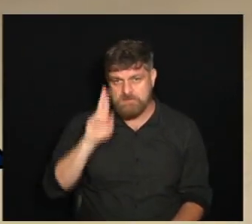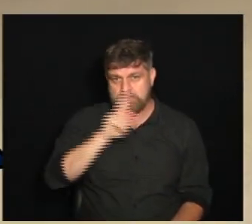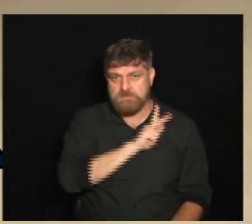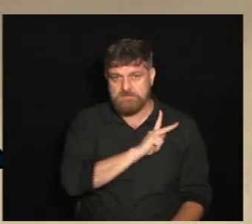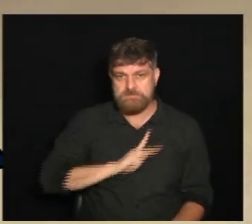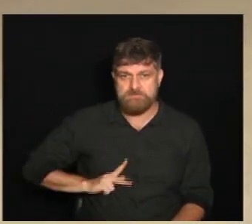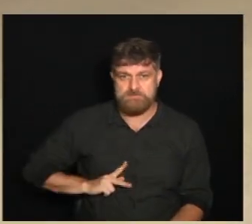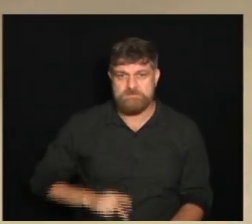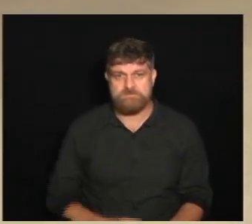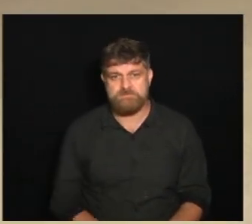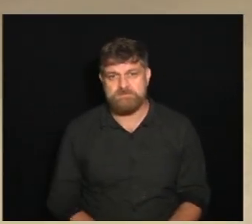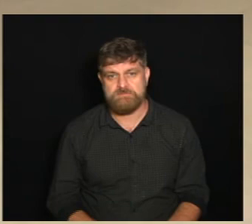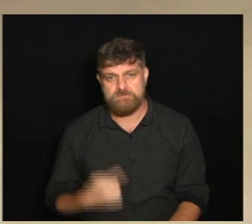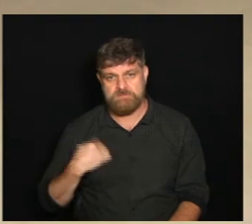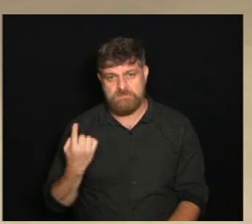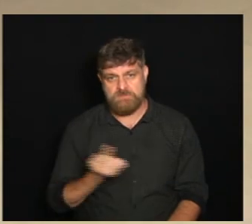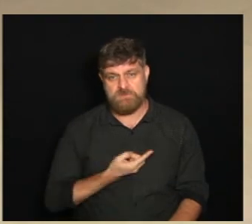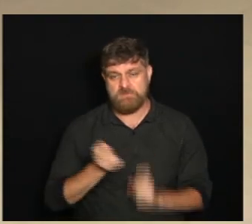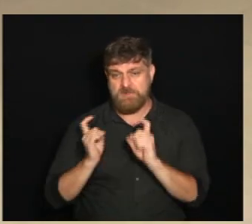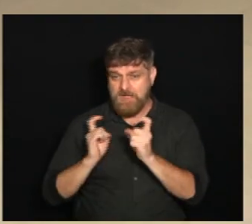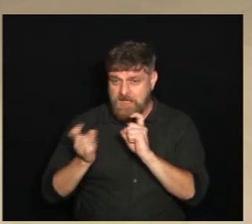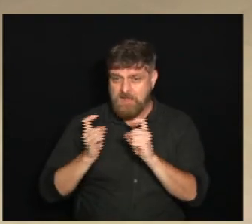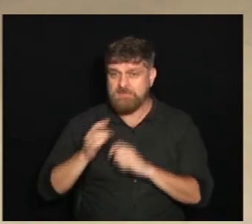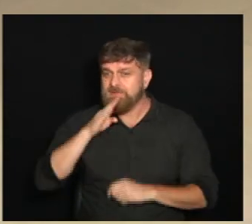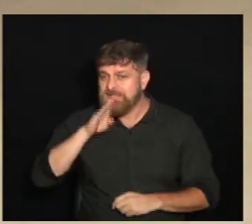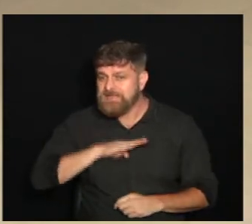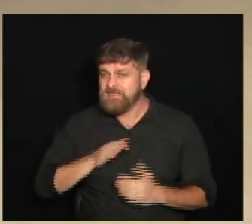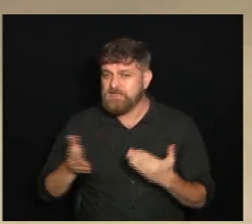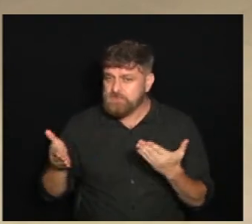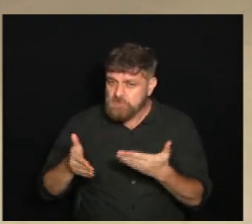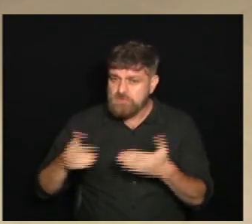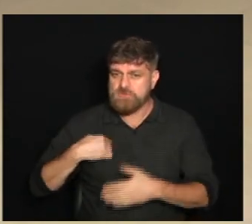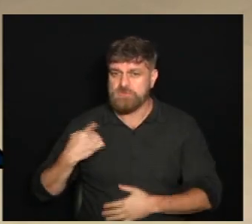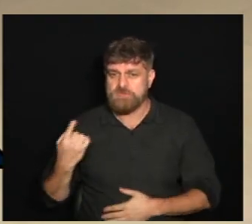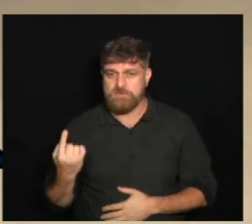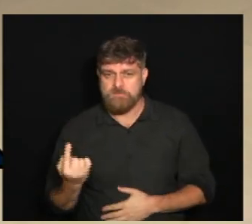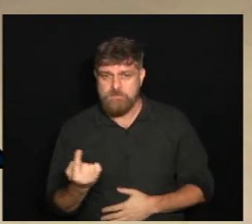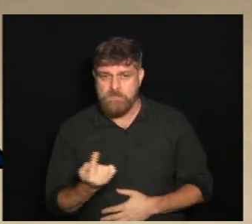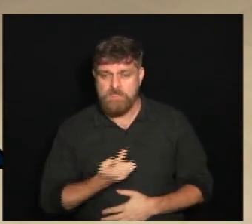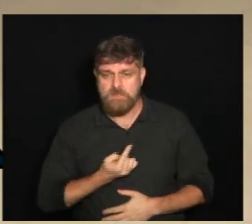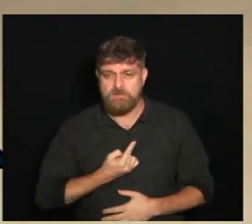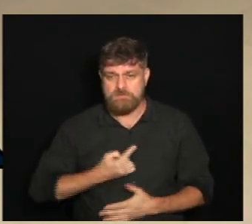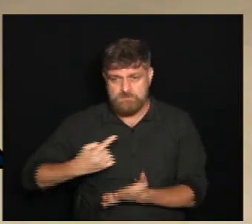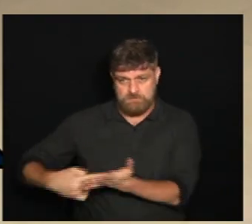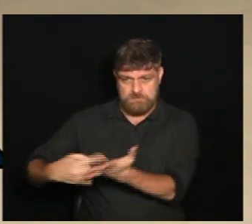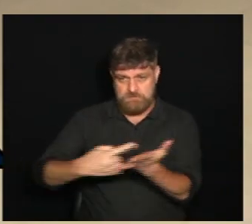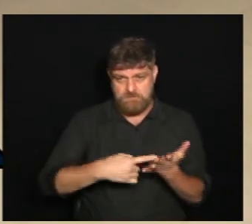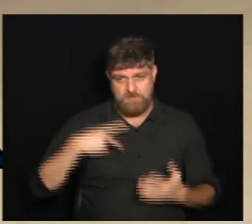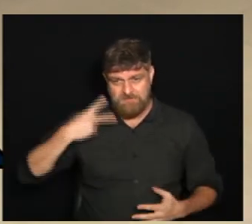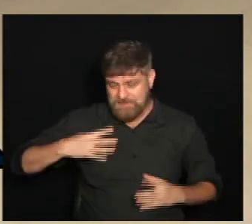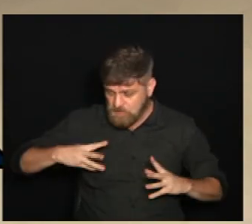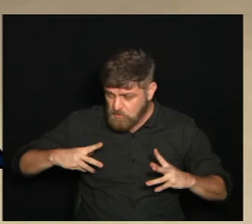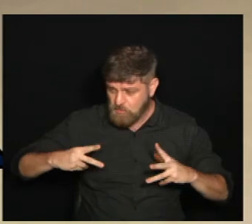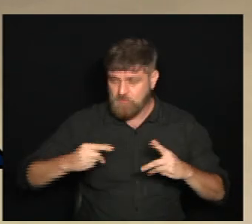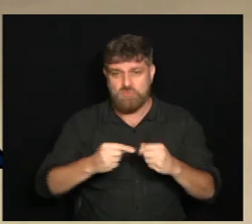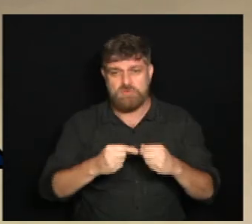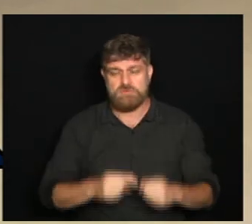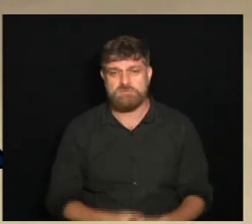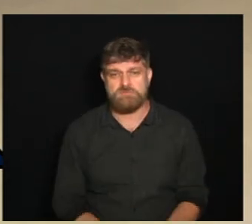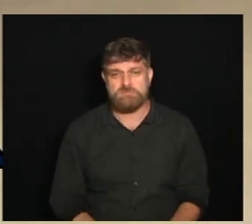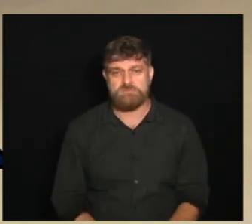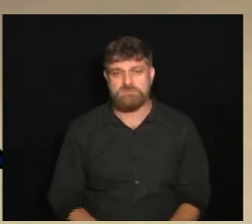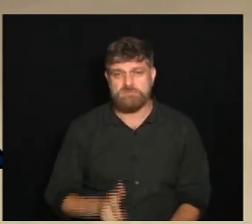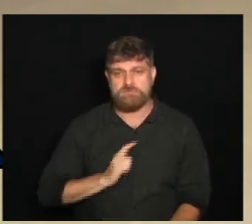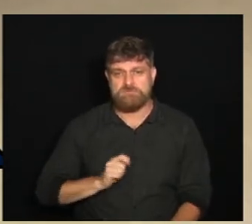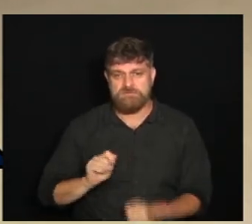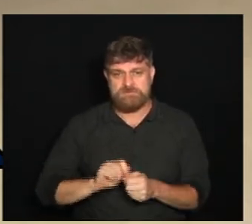ordem. Senhor presidente, nós fizemos uma reunião na parte da tarde hoje, fora deliberado por todos os vereadores, que fosse feita